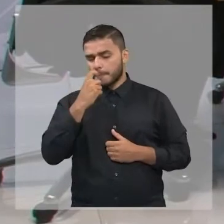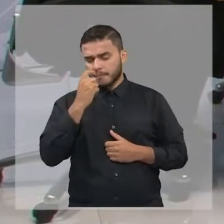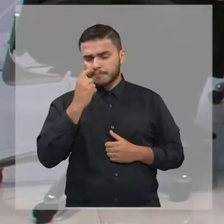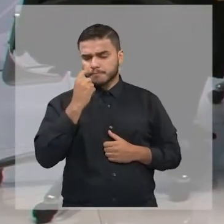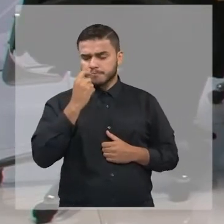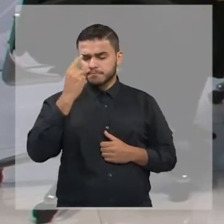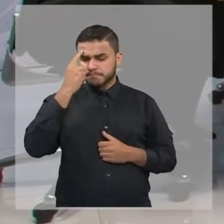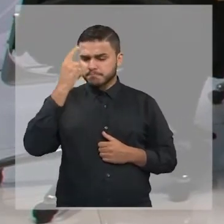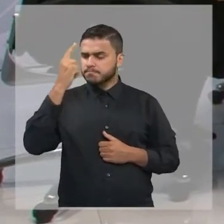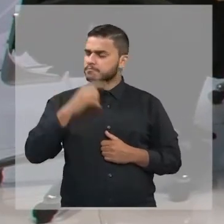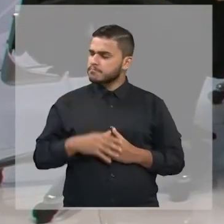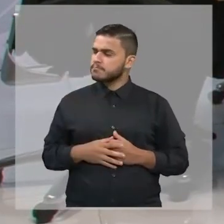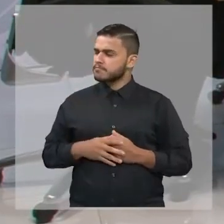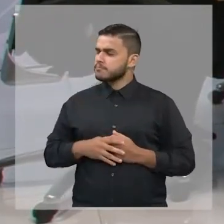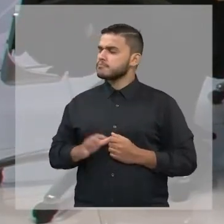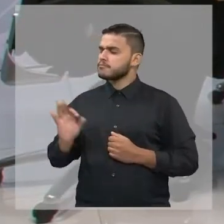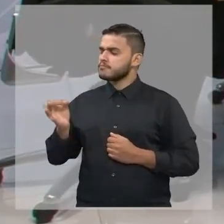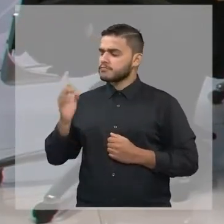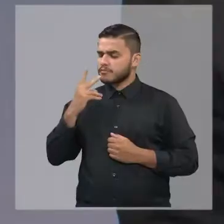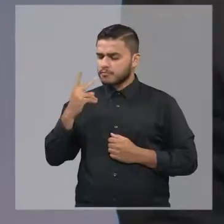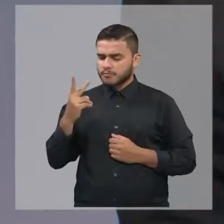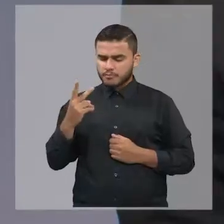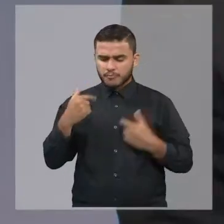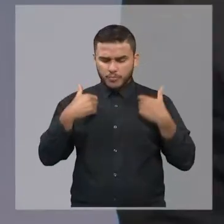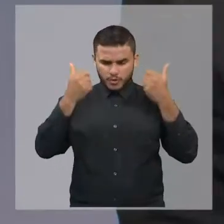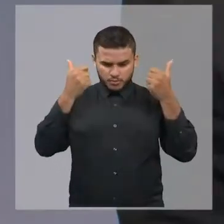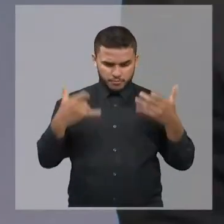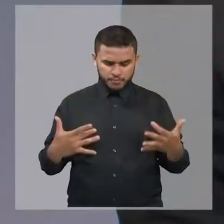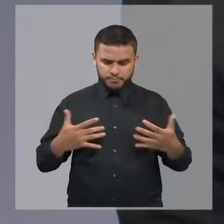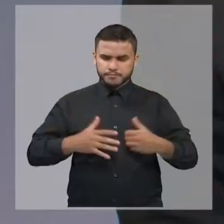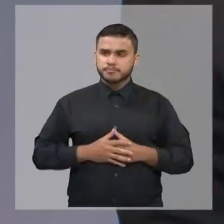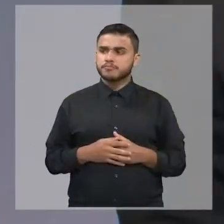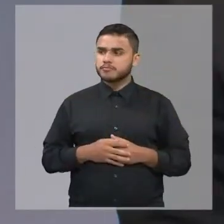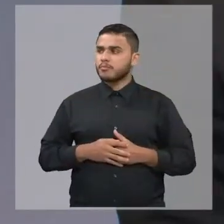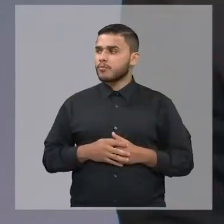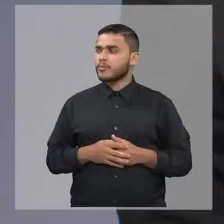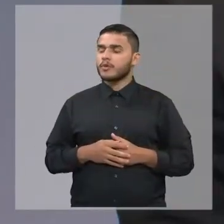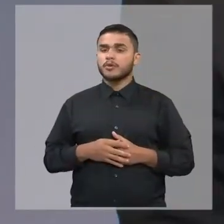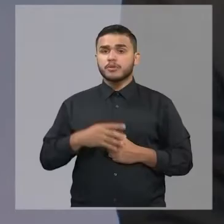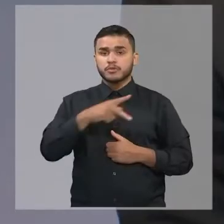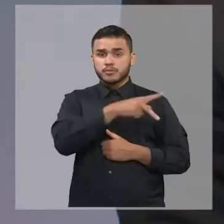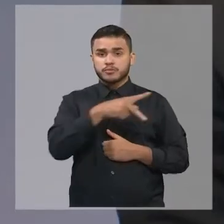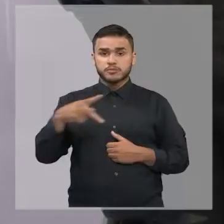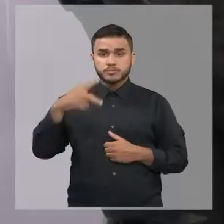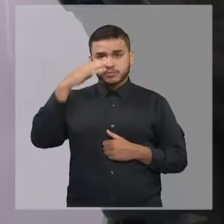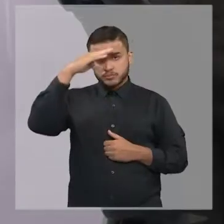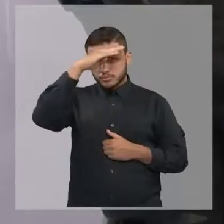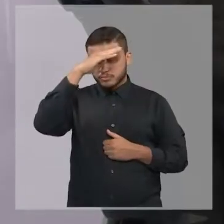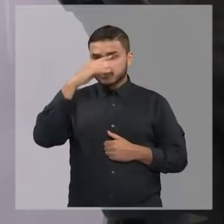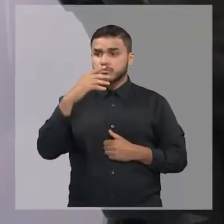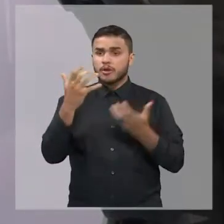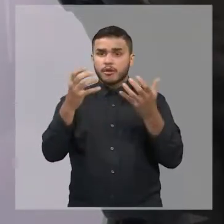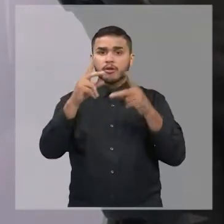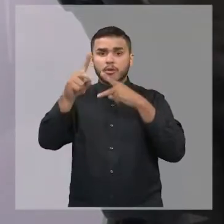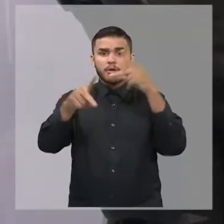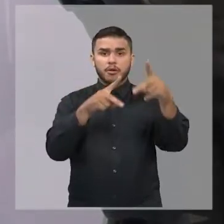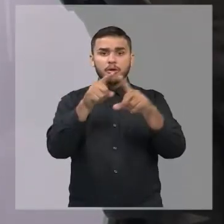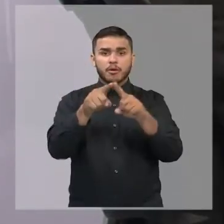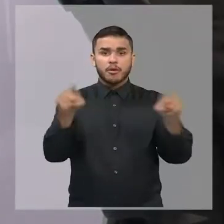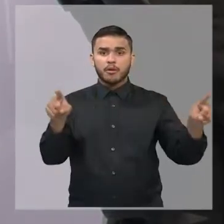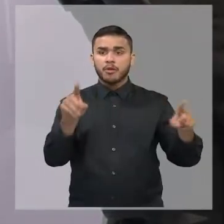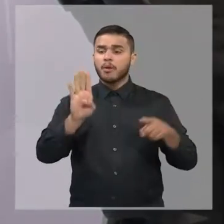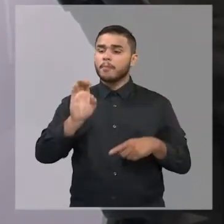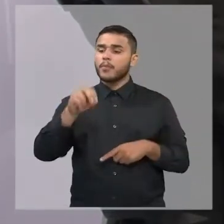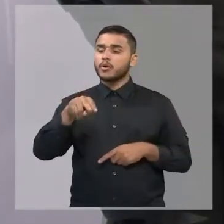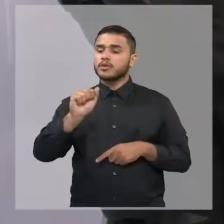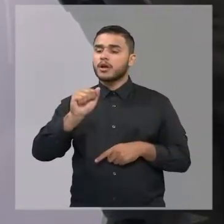é pontuando, que é o seguinte, você falou quando eu falo que o presidente está tentando governar diretamente com a massa. Quando eu falei